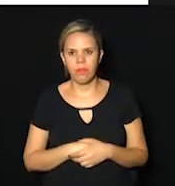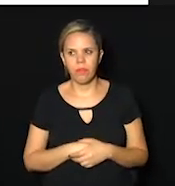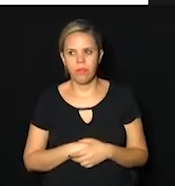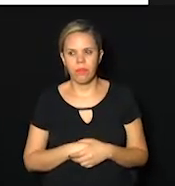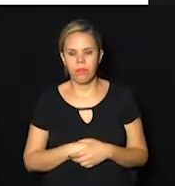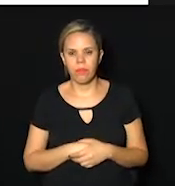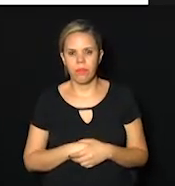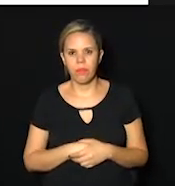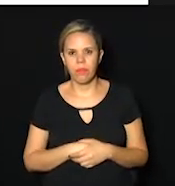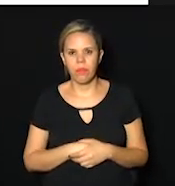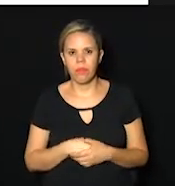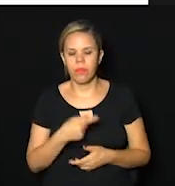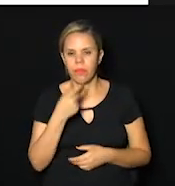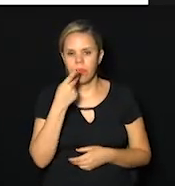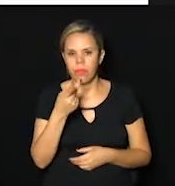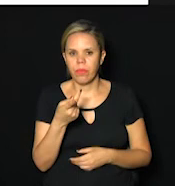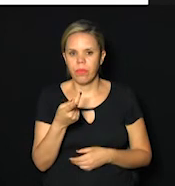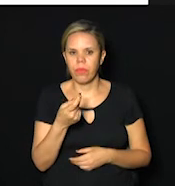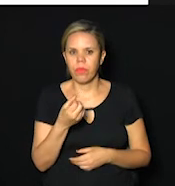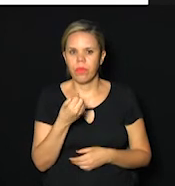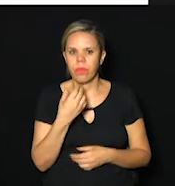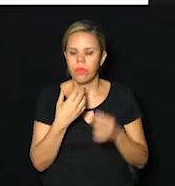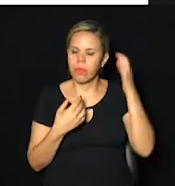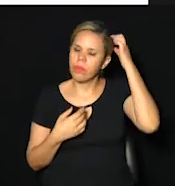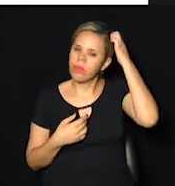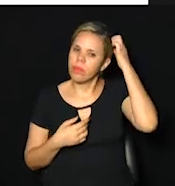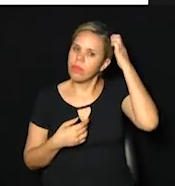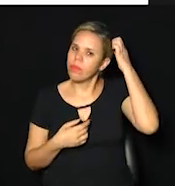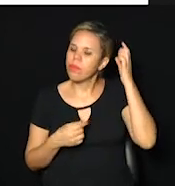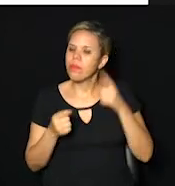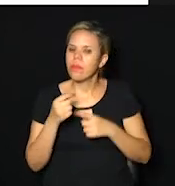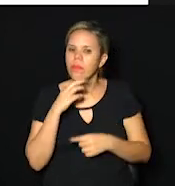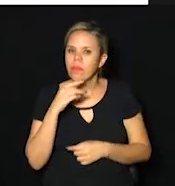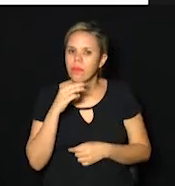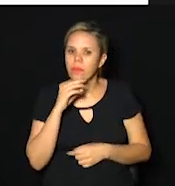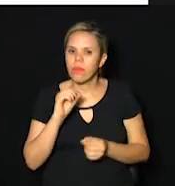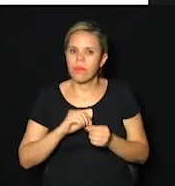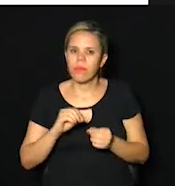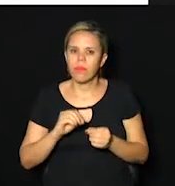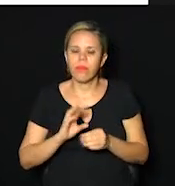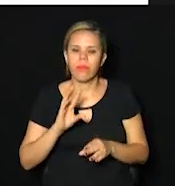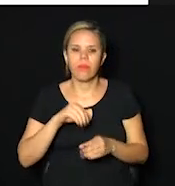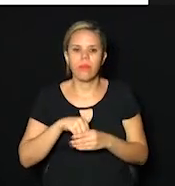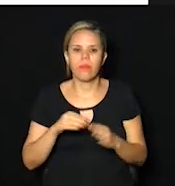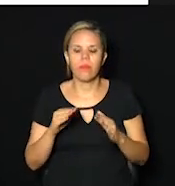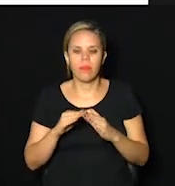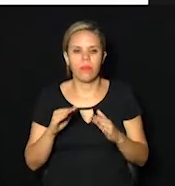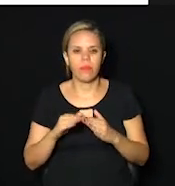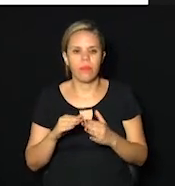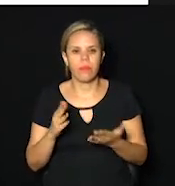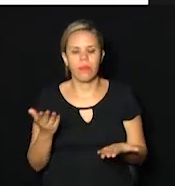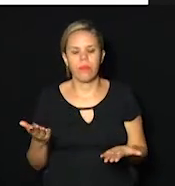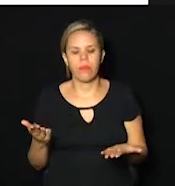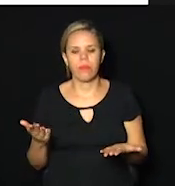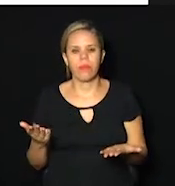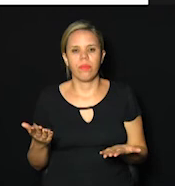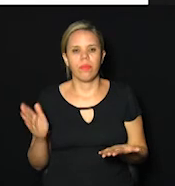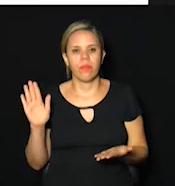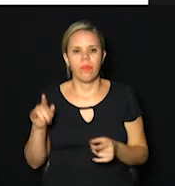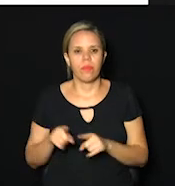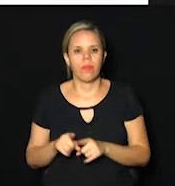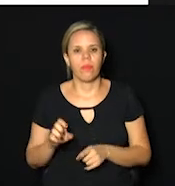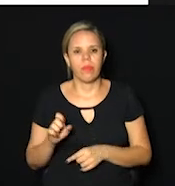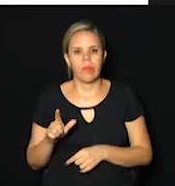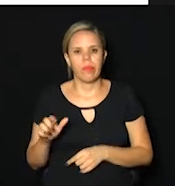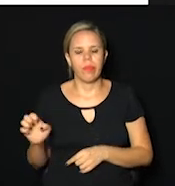Não, a Sandra está dizendo. Ainda bem que de março para cá, a palestra da Câmara, consegui fazer a lição de casa. Ótimo, que bom, Sandra, fico feliz. Elide, e falar a